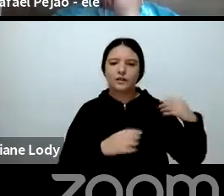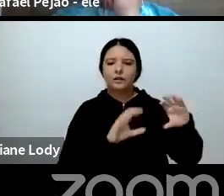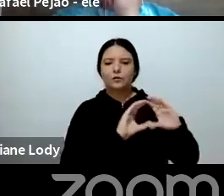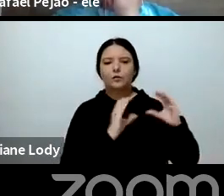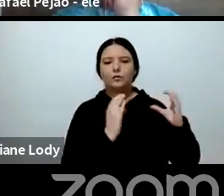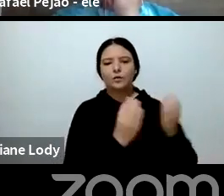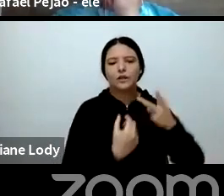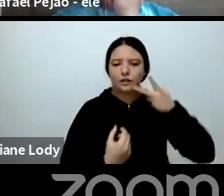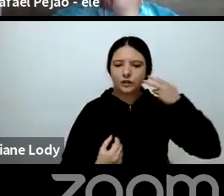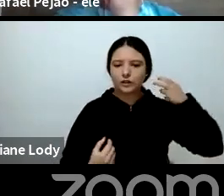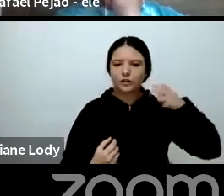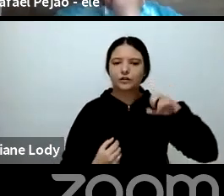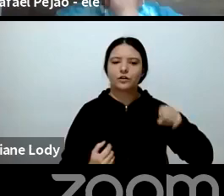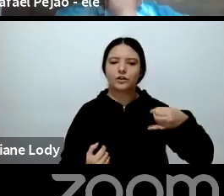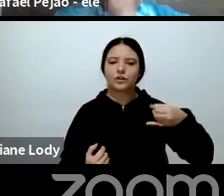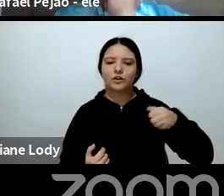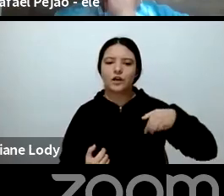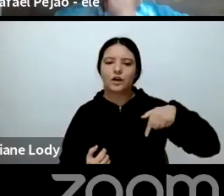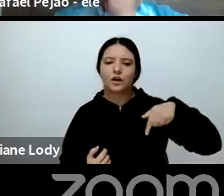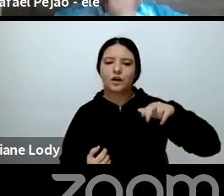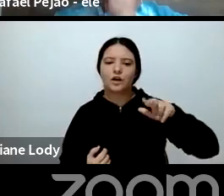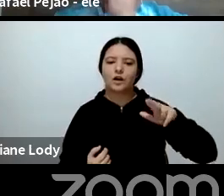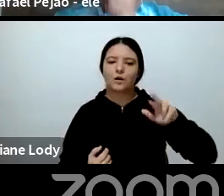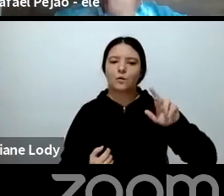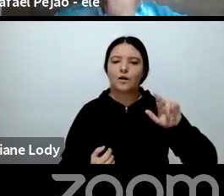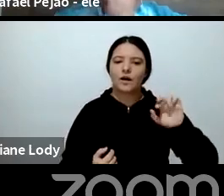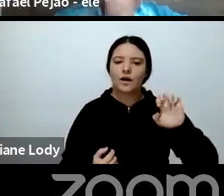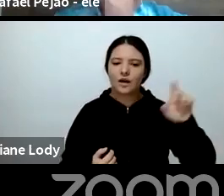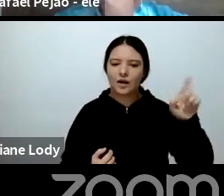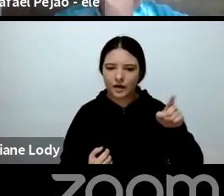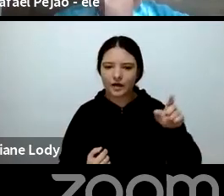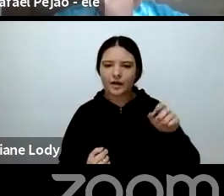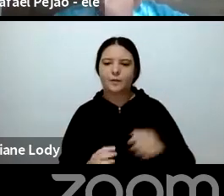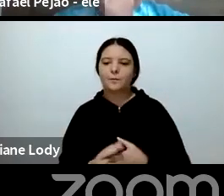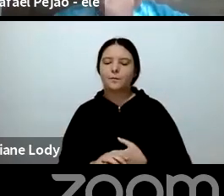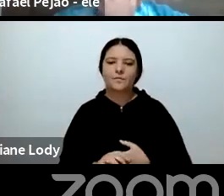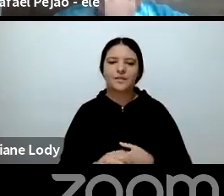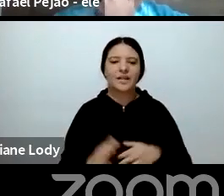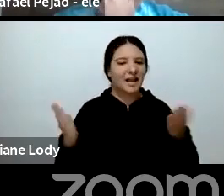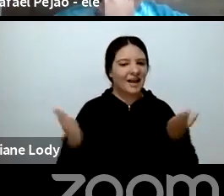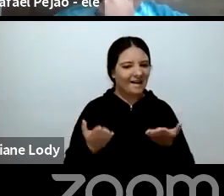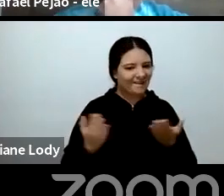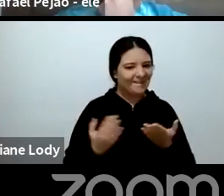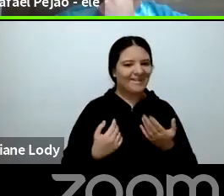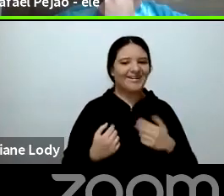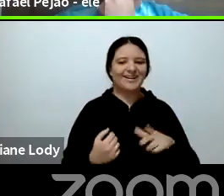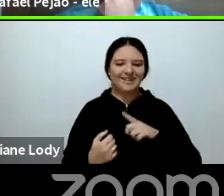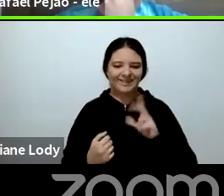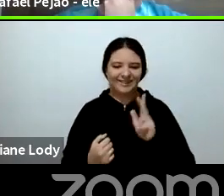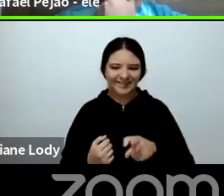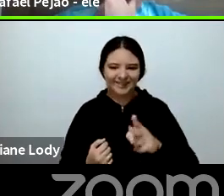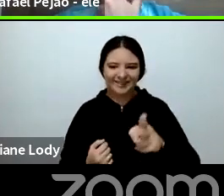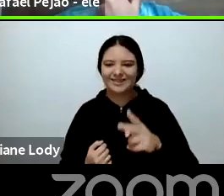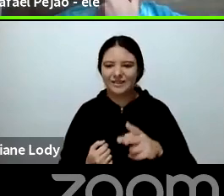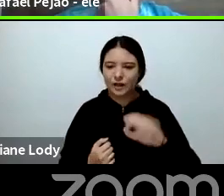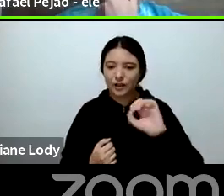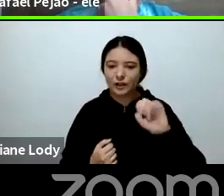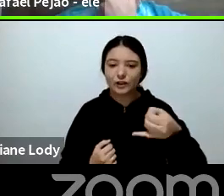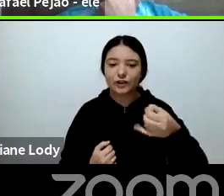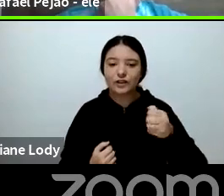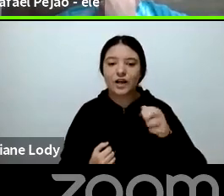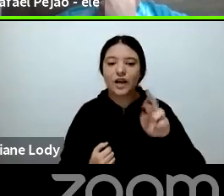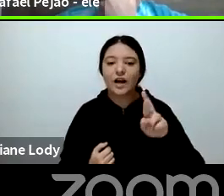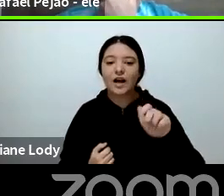do Jaguaré, na aldeia Tecopiau, agora estou falando sempre para não esquecer. Jaraguá. Eu